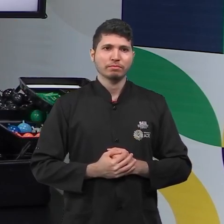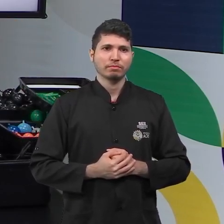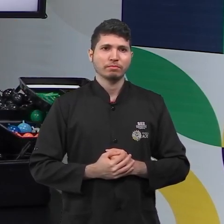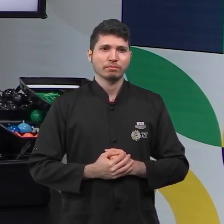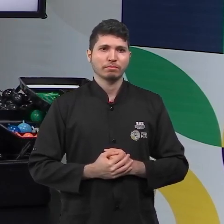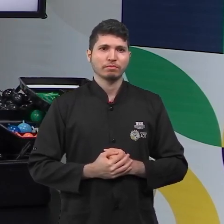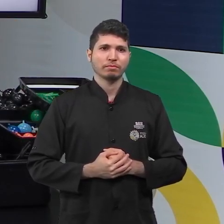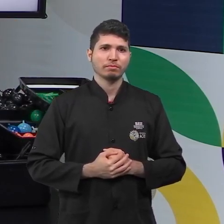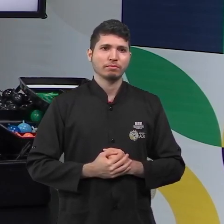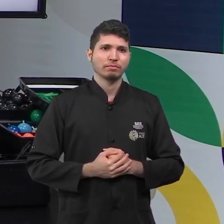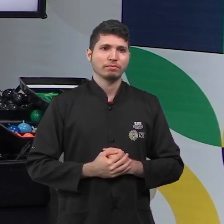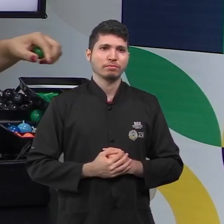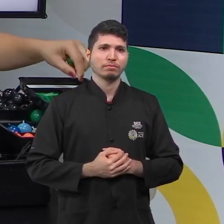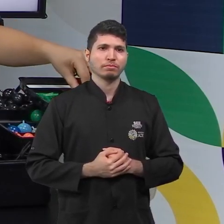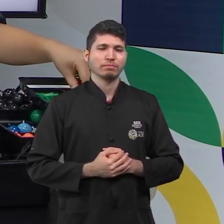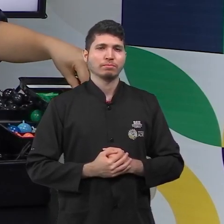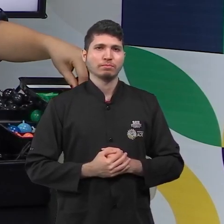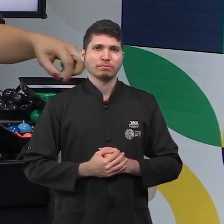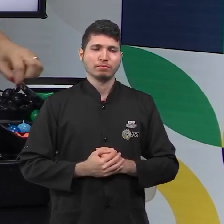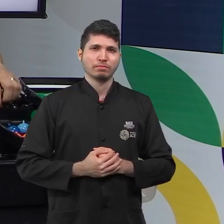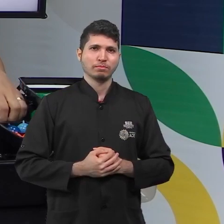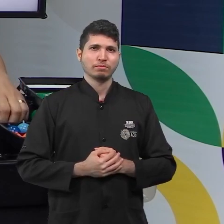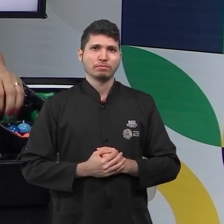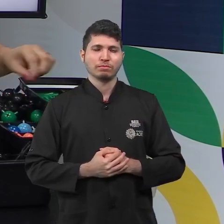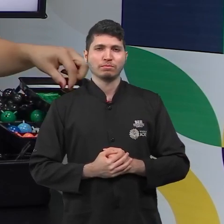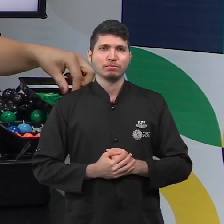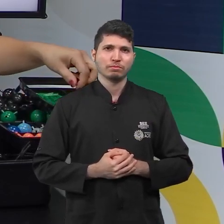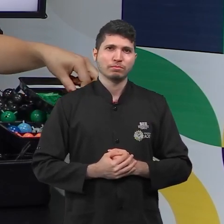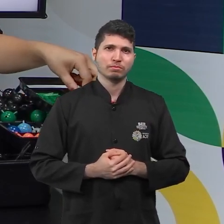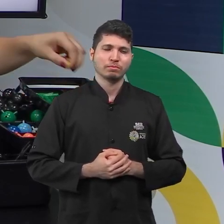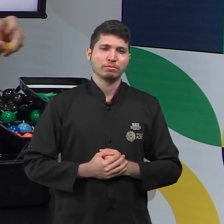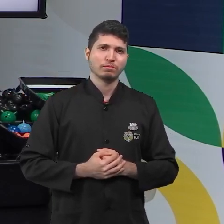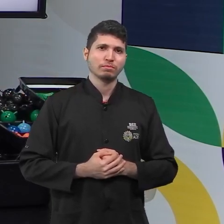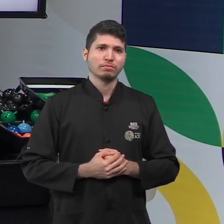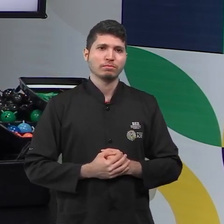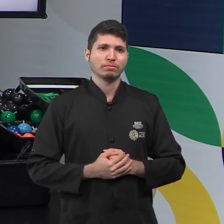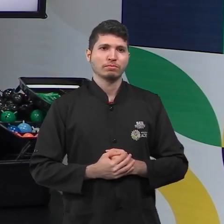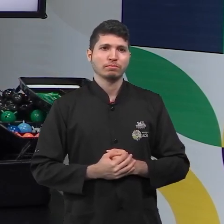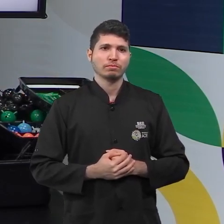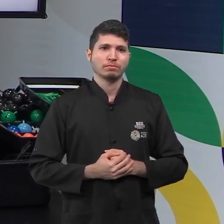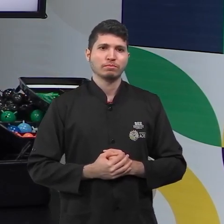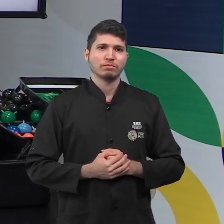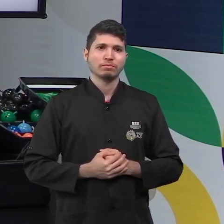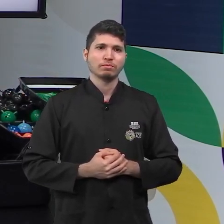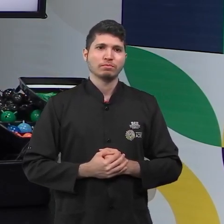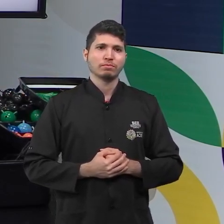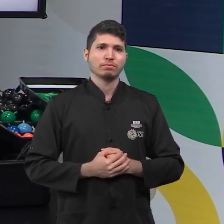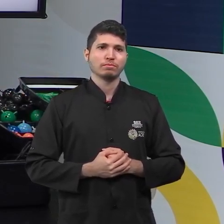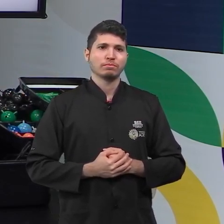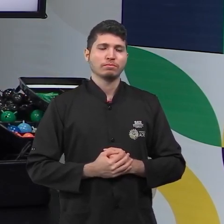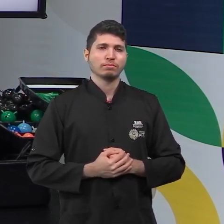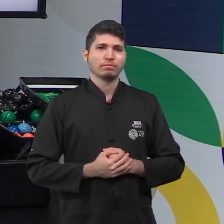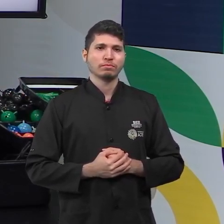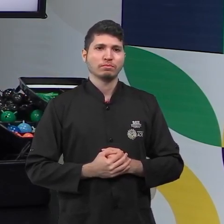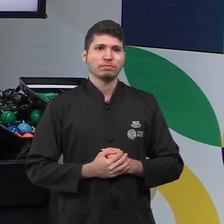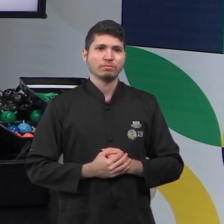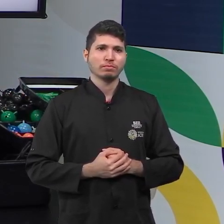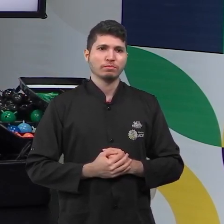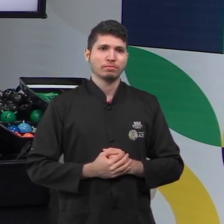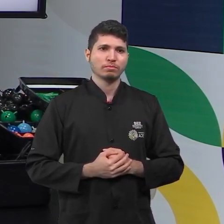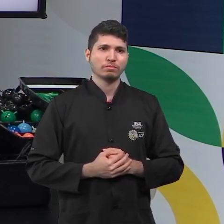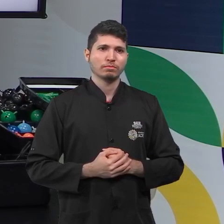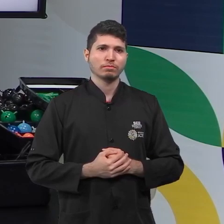A gente coloca mais uma ligação aqui. Ela vai ter uma ligação aqui com o OH. Então, a gente vai